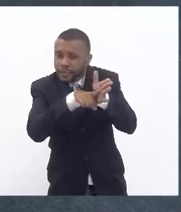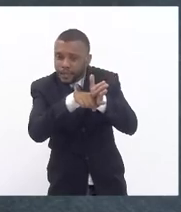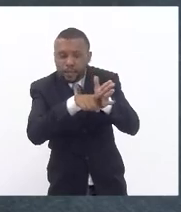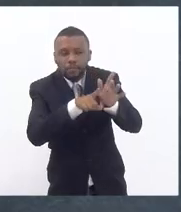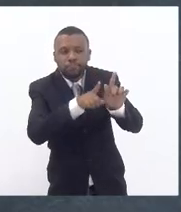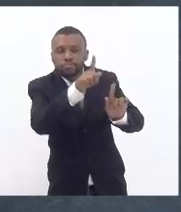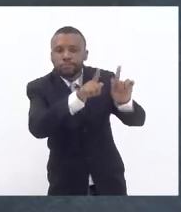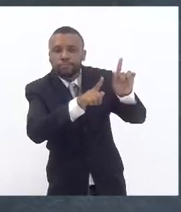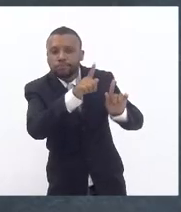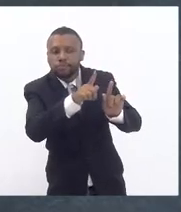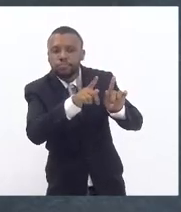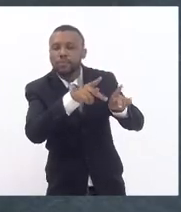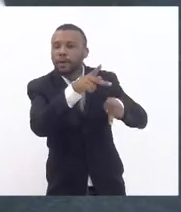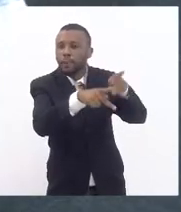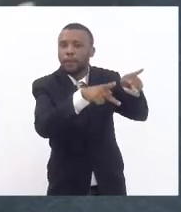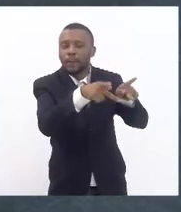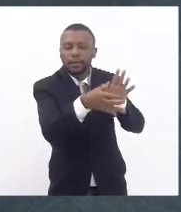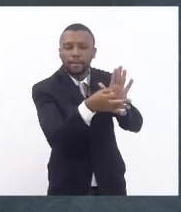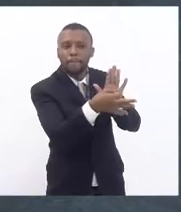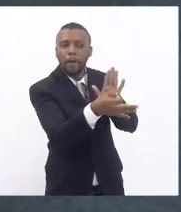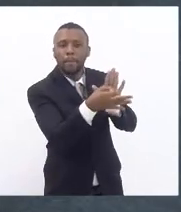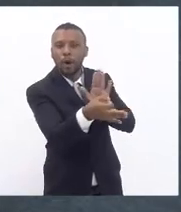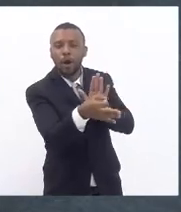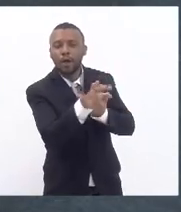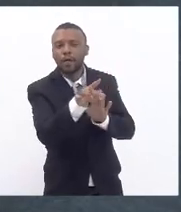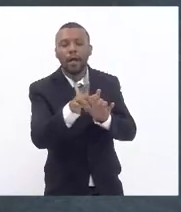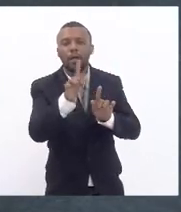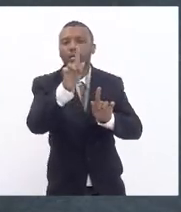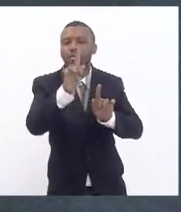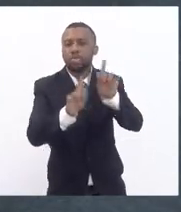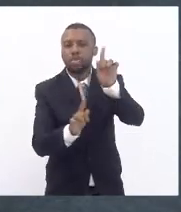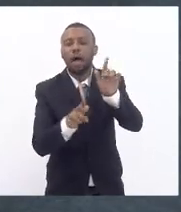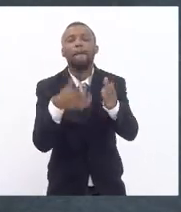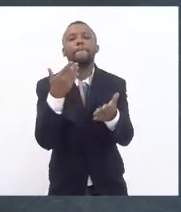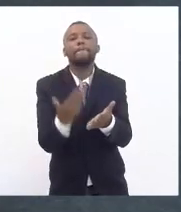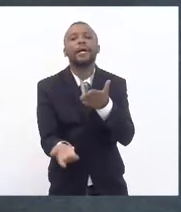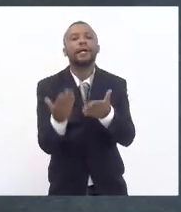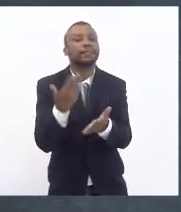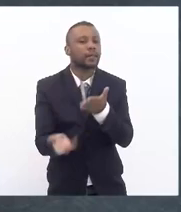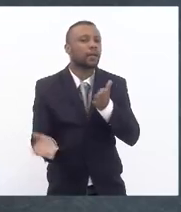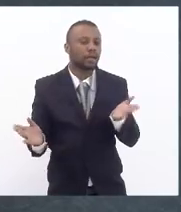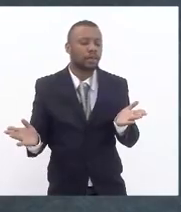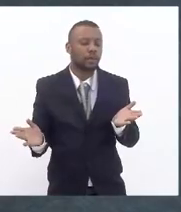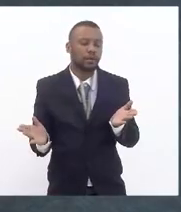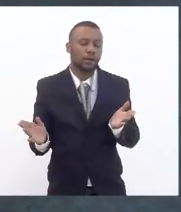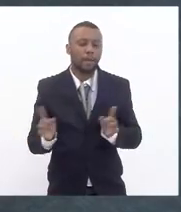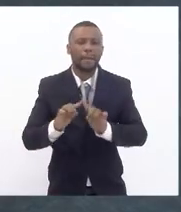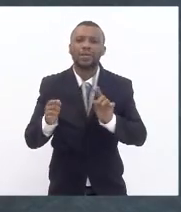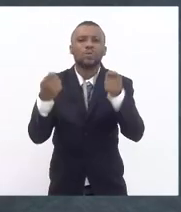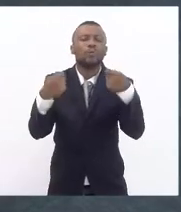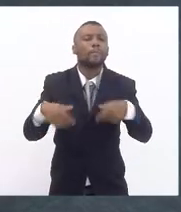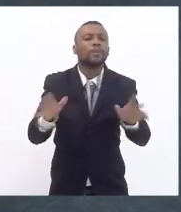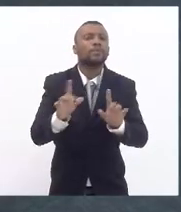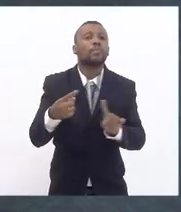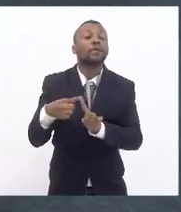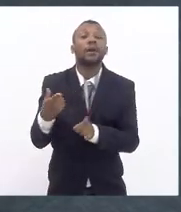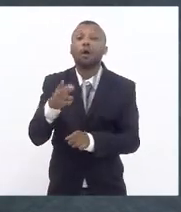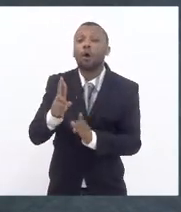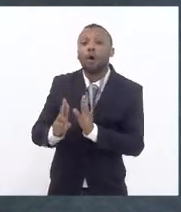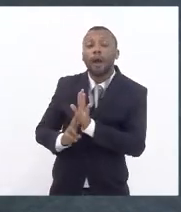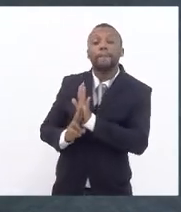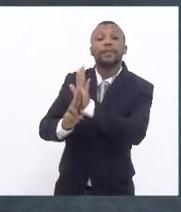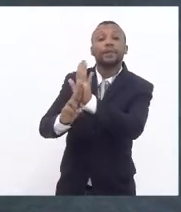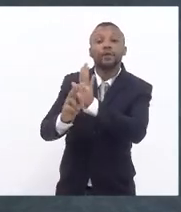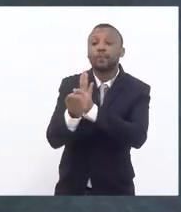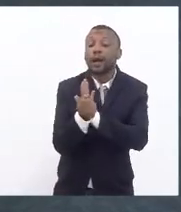vocês iriam perder largamente, mas não tem necessidade de plebiscito. Que eu represento uma parcela da região, não